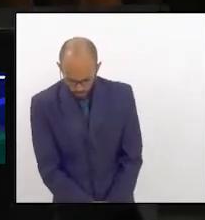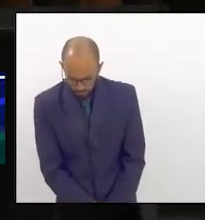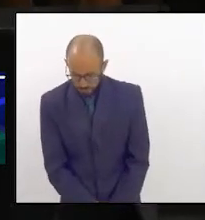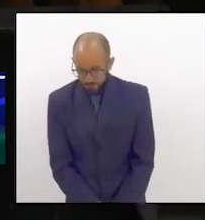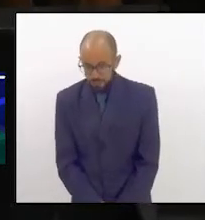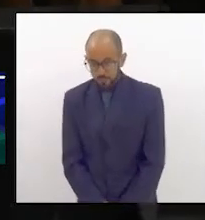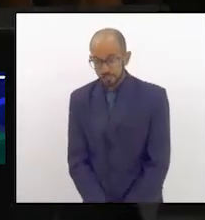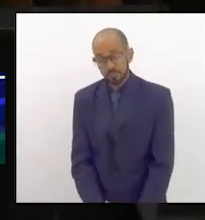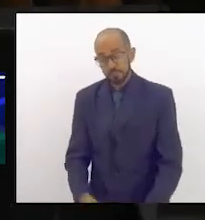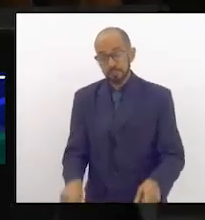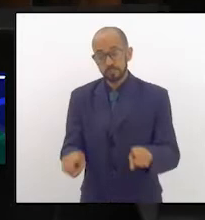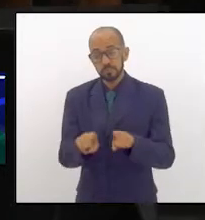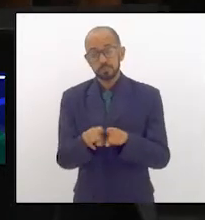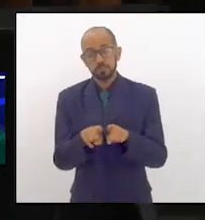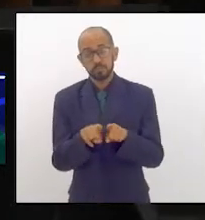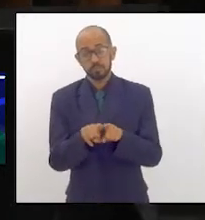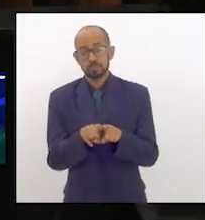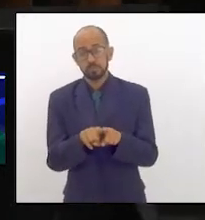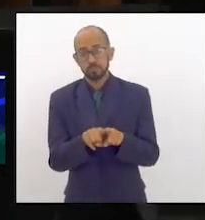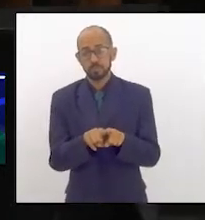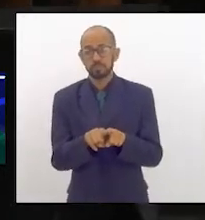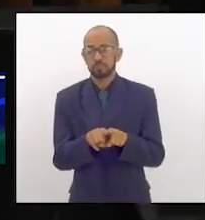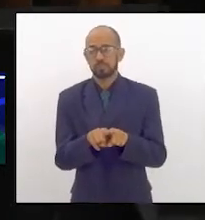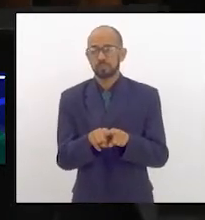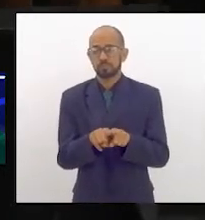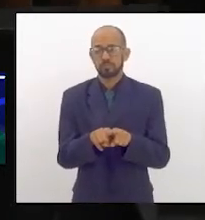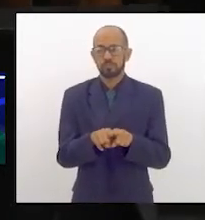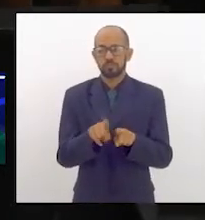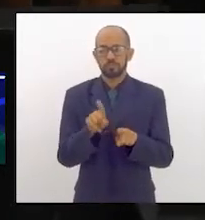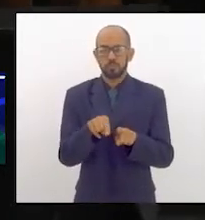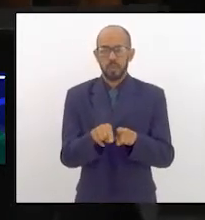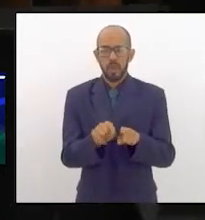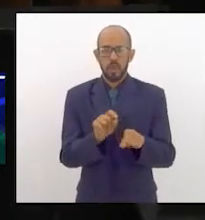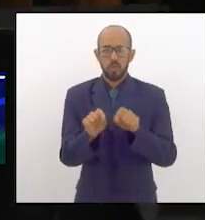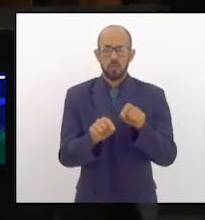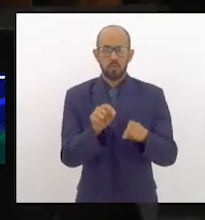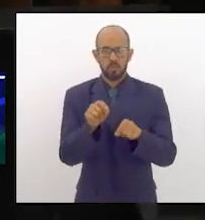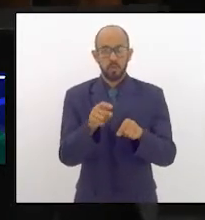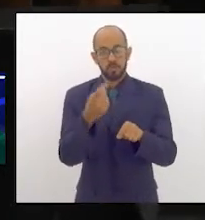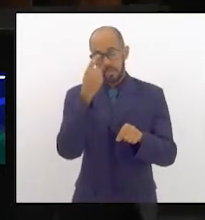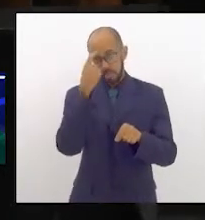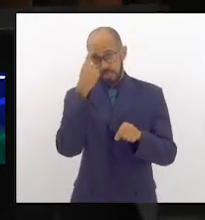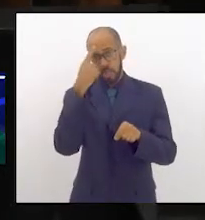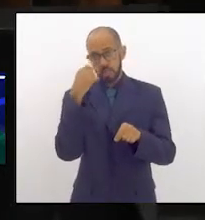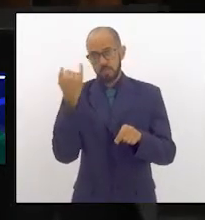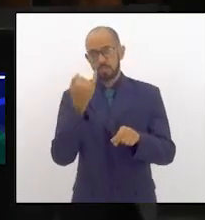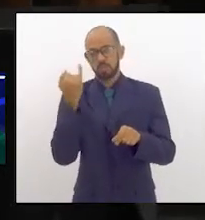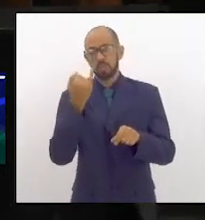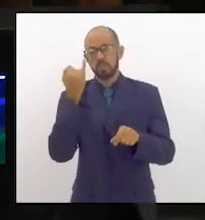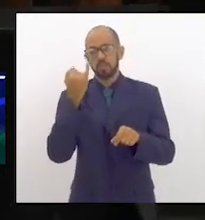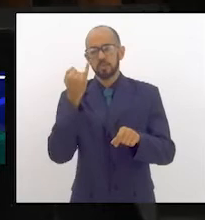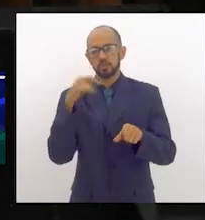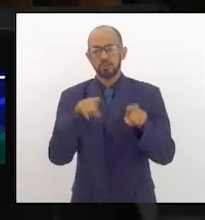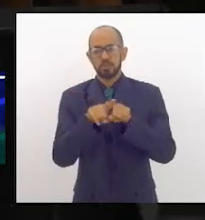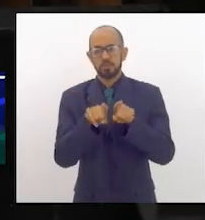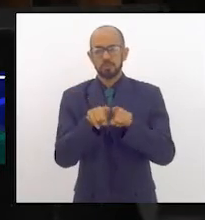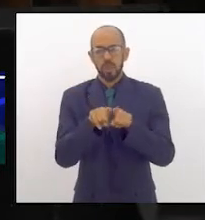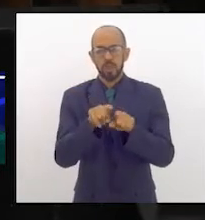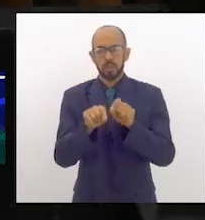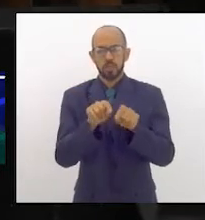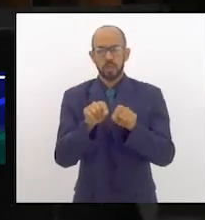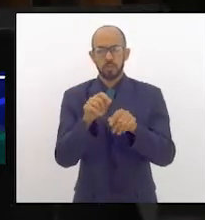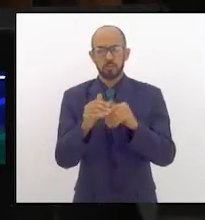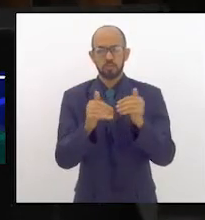e além do mais é uma hipótese bastante importante para o desenvolvimento